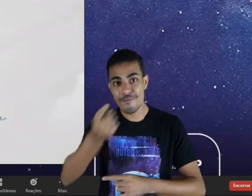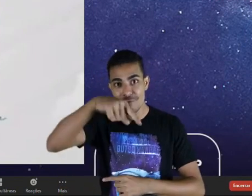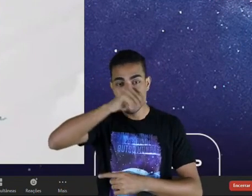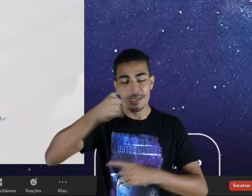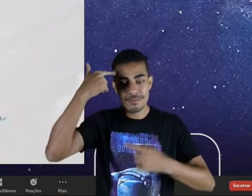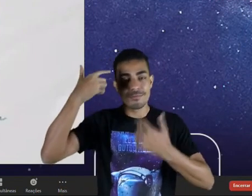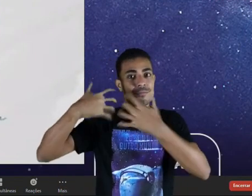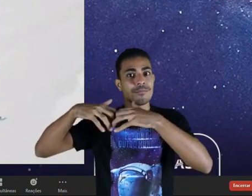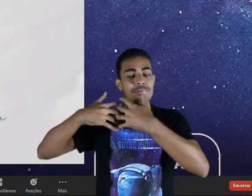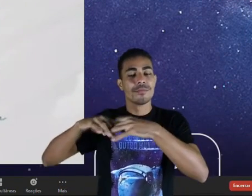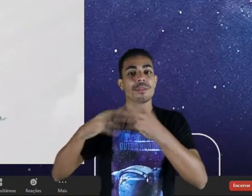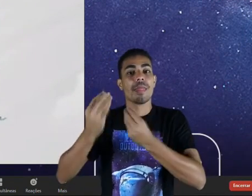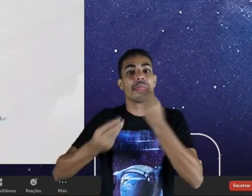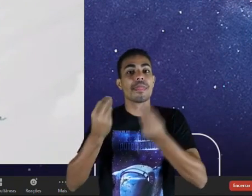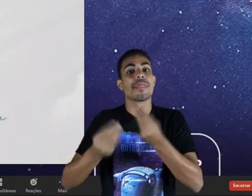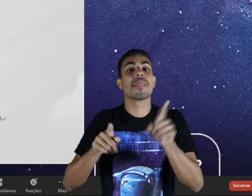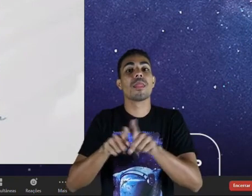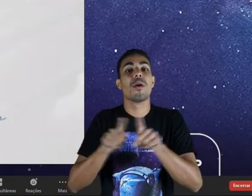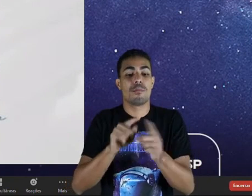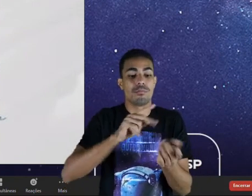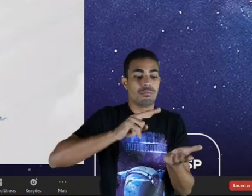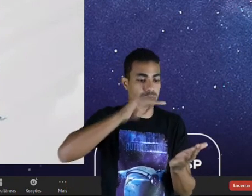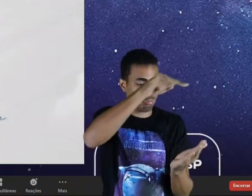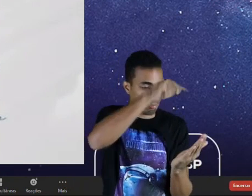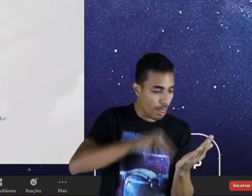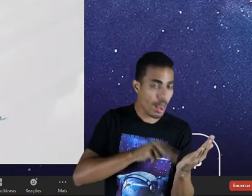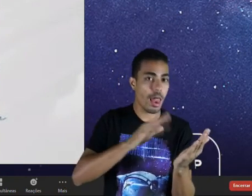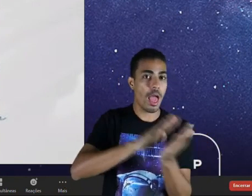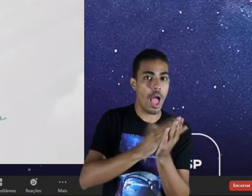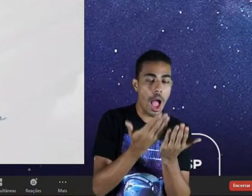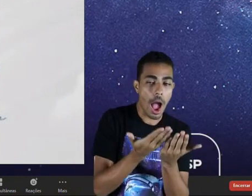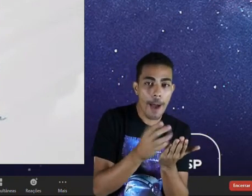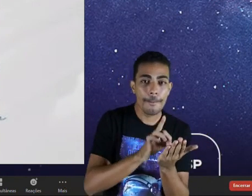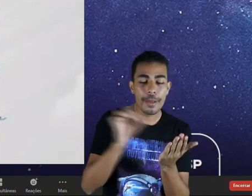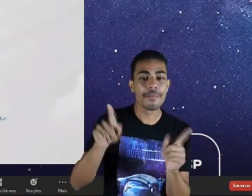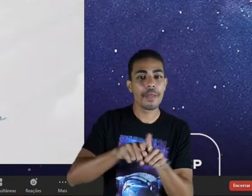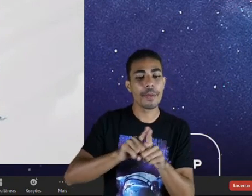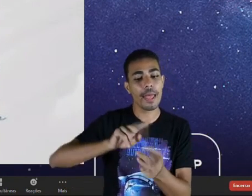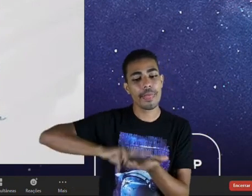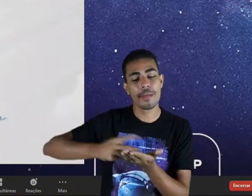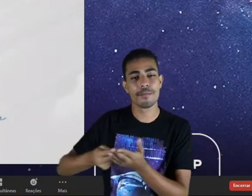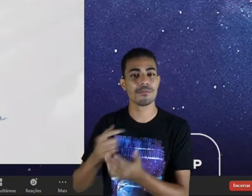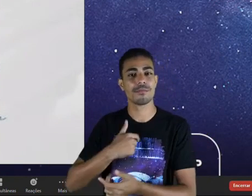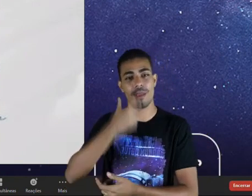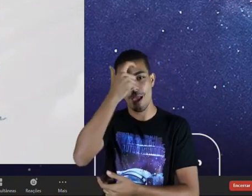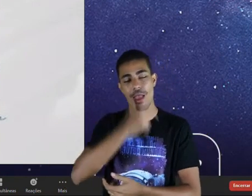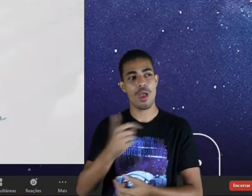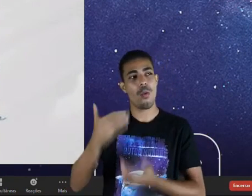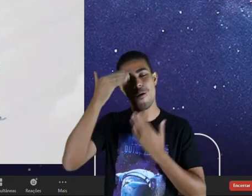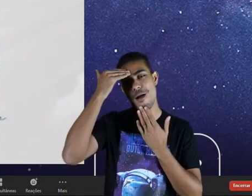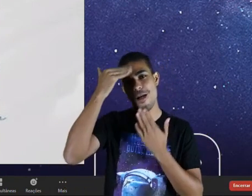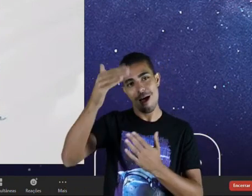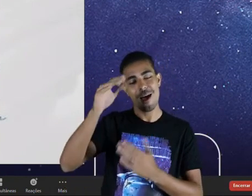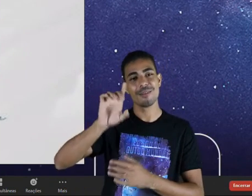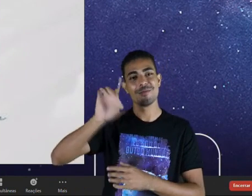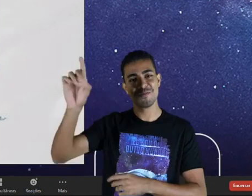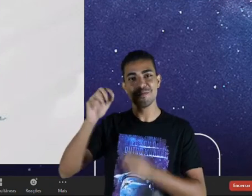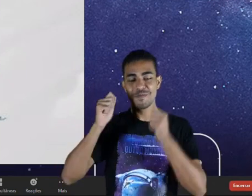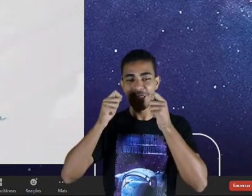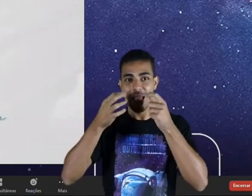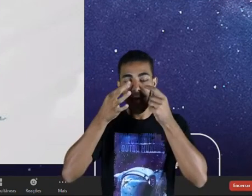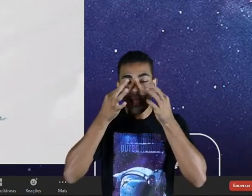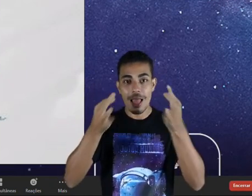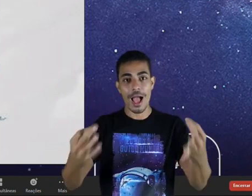aí de como ler e interpretar a Bíblia. Foi apenas um resumo aqui para vocês entenderem. Eu agradeço muito a participação e a atenção de todos.